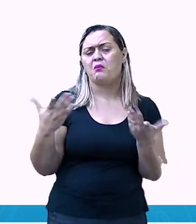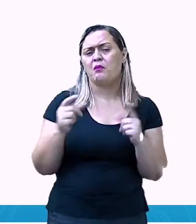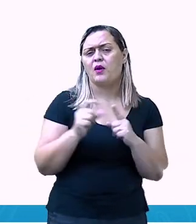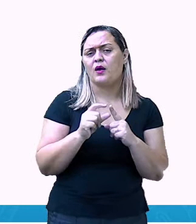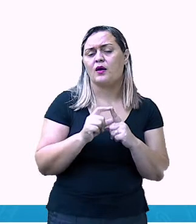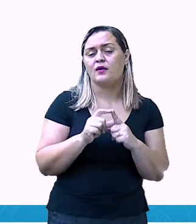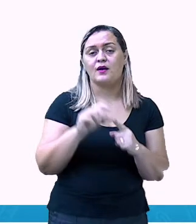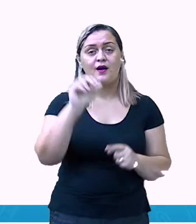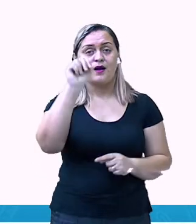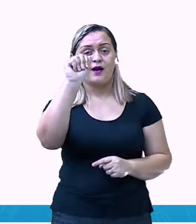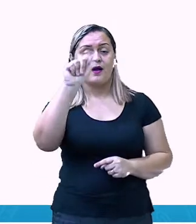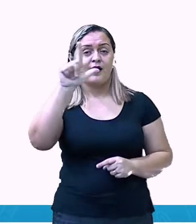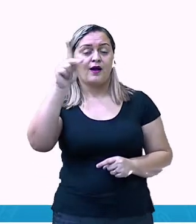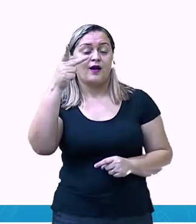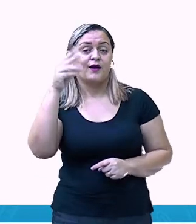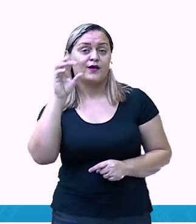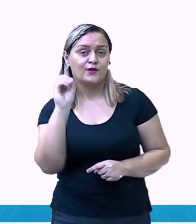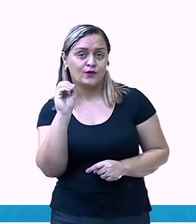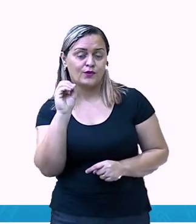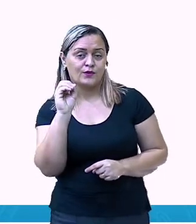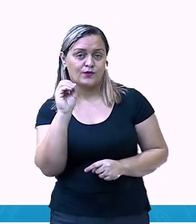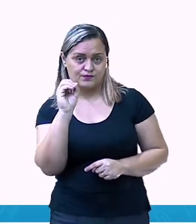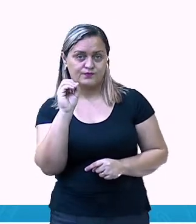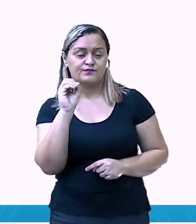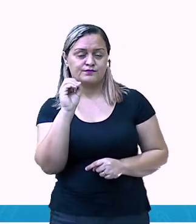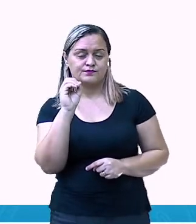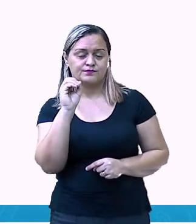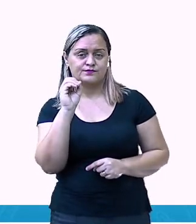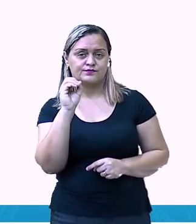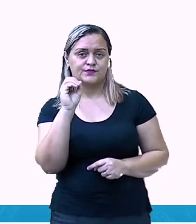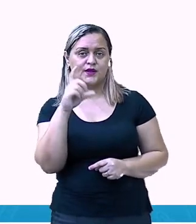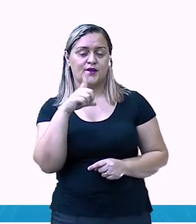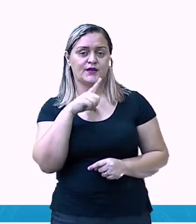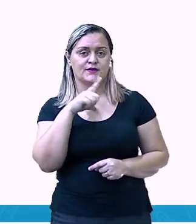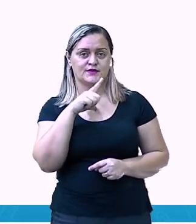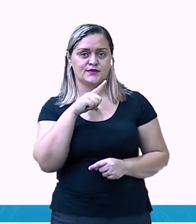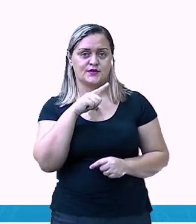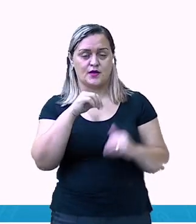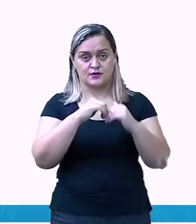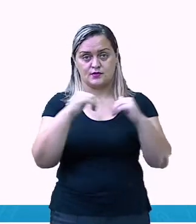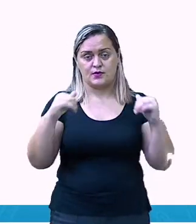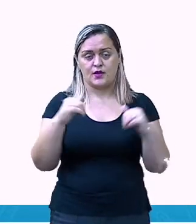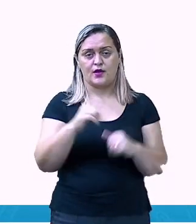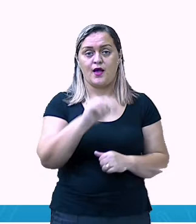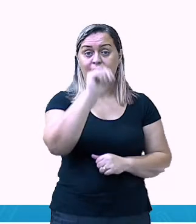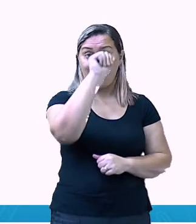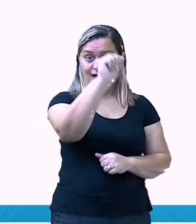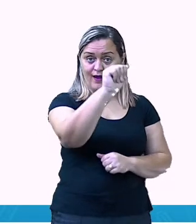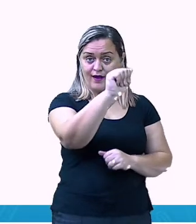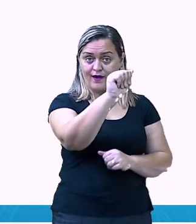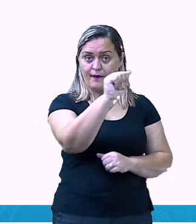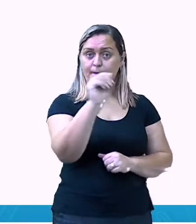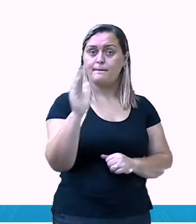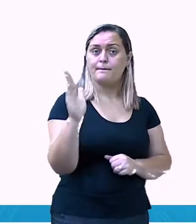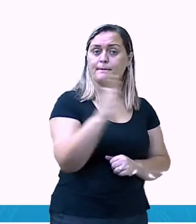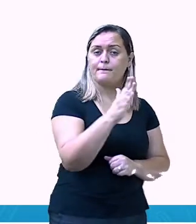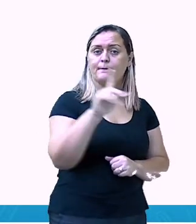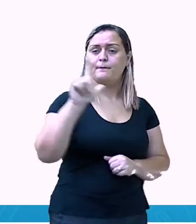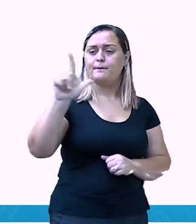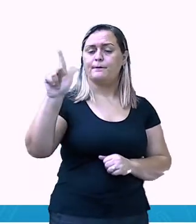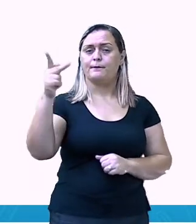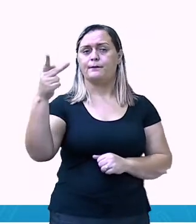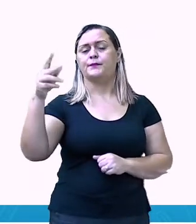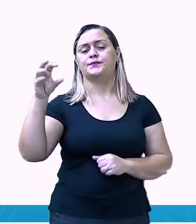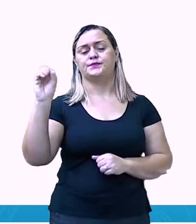A, lhó. Então, eu formei agora com duas consoantes e uma vogal. Olha lá, o L, o H e o O.